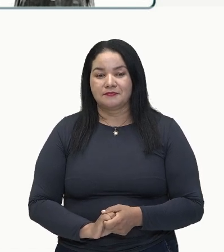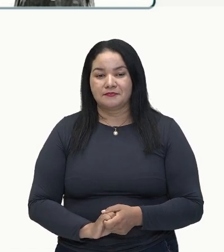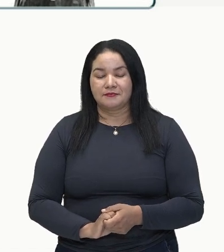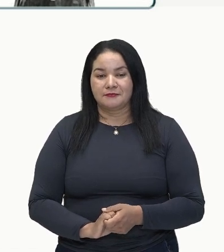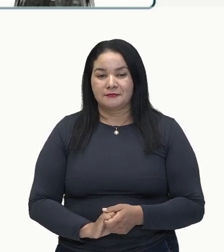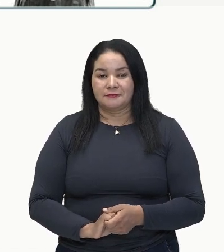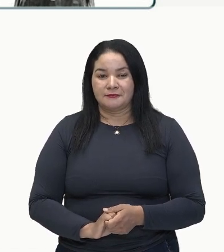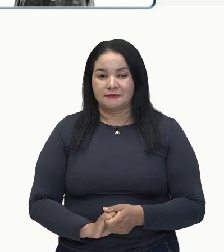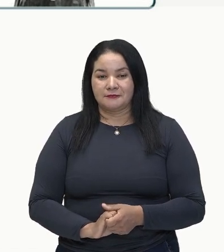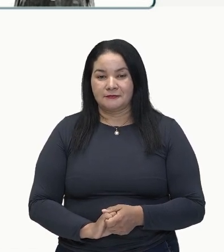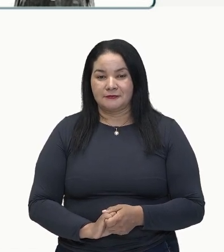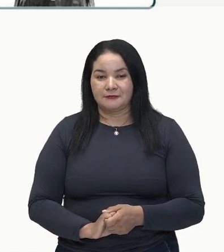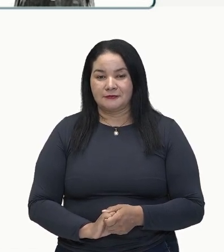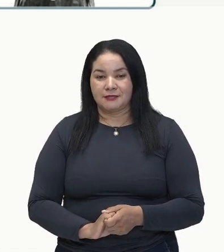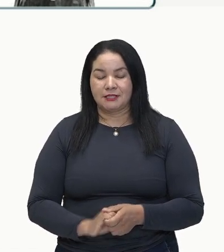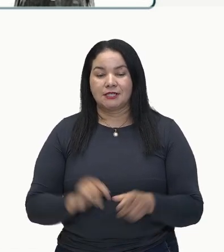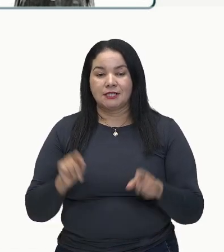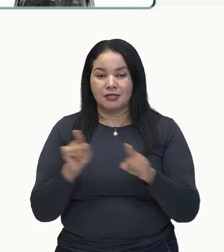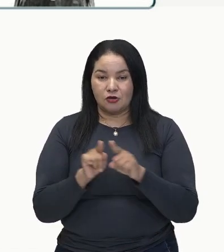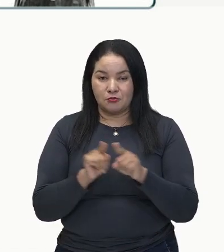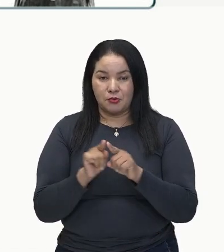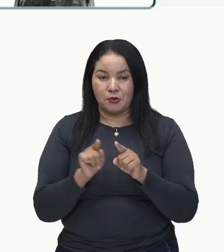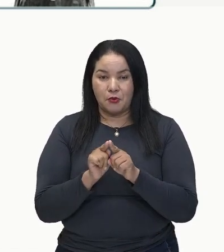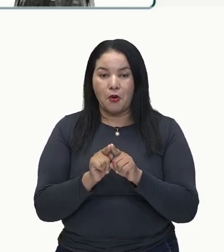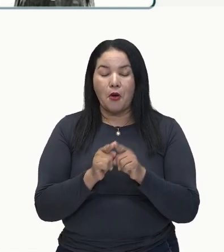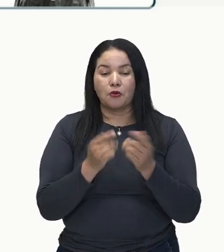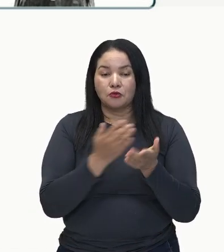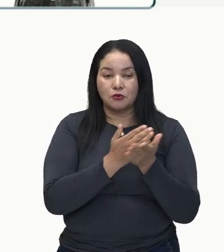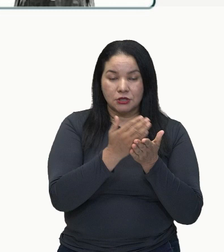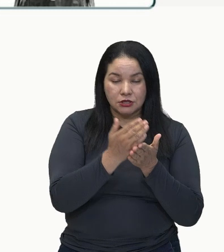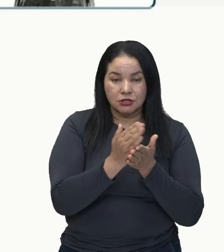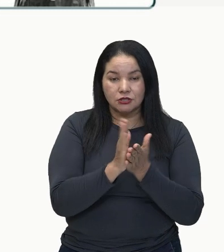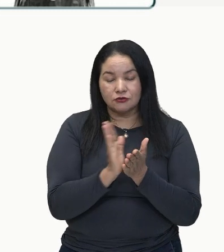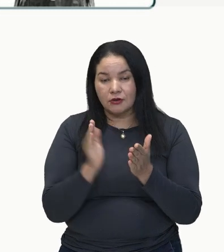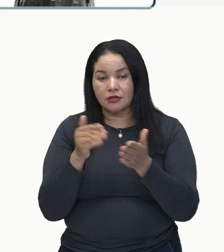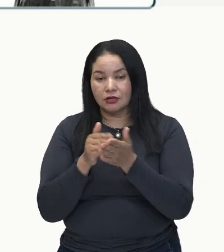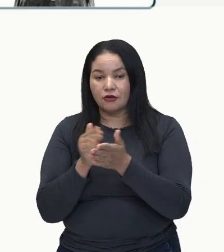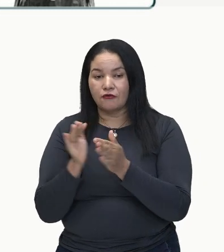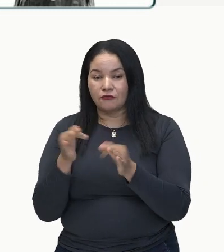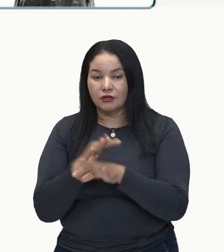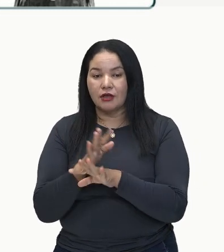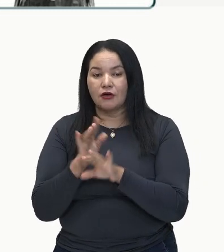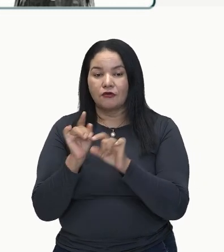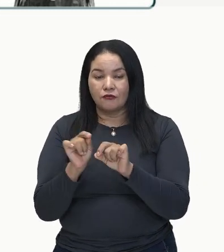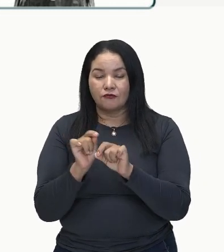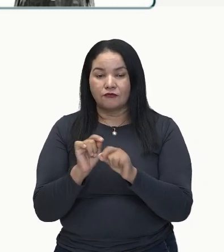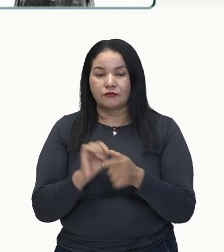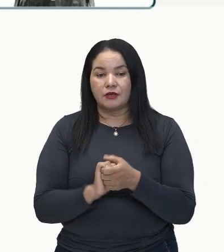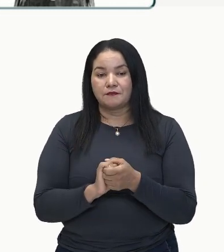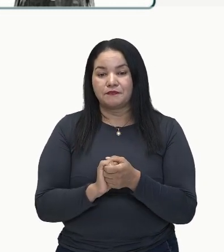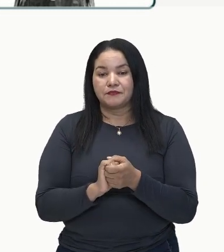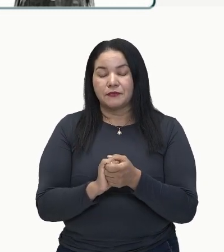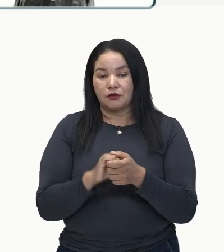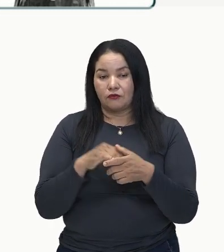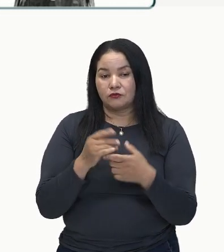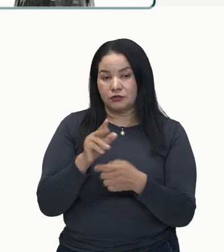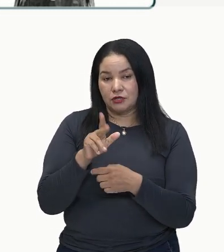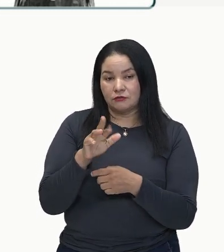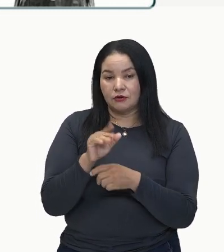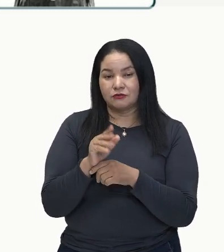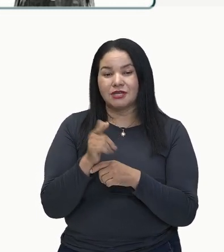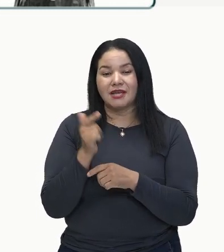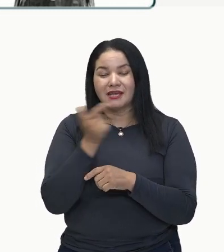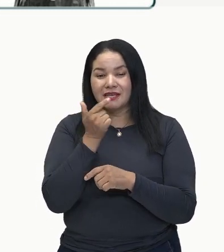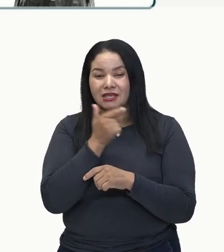resenha. Da primeira à última cena, os Coen riem da obsessão americana com